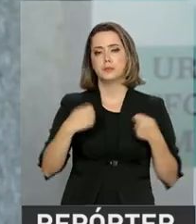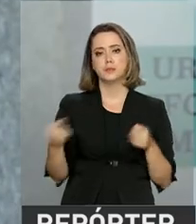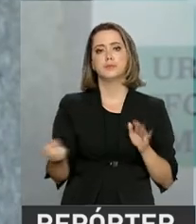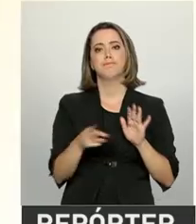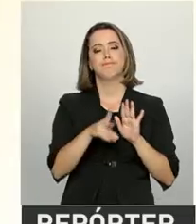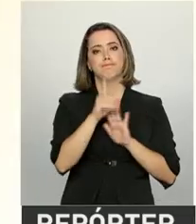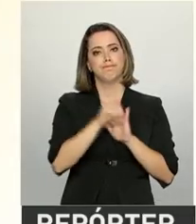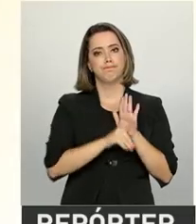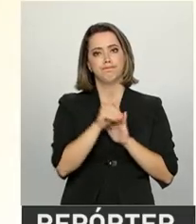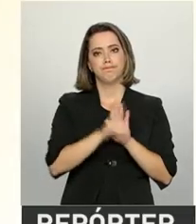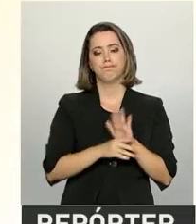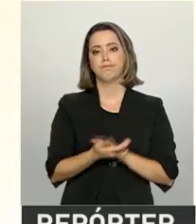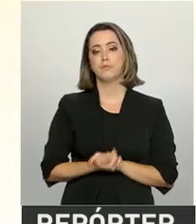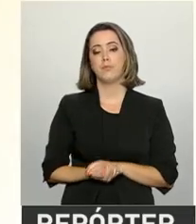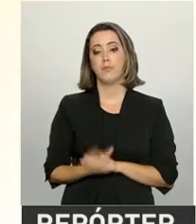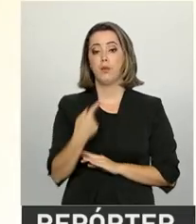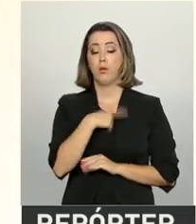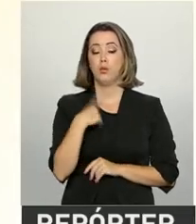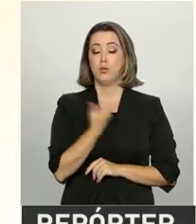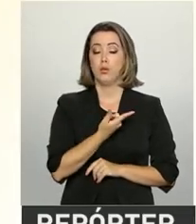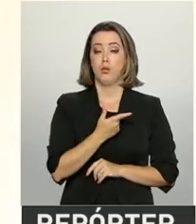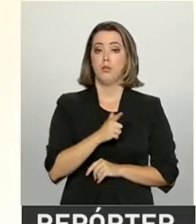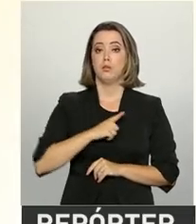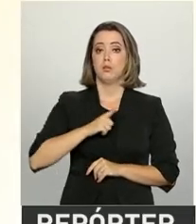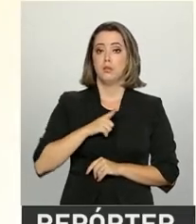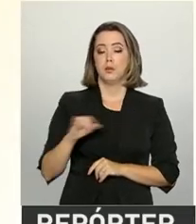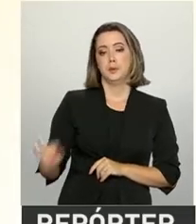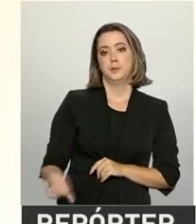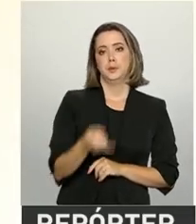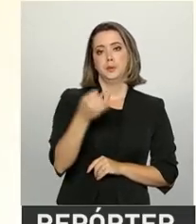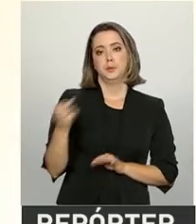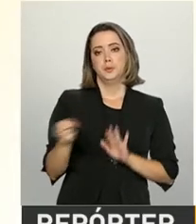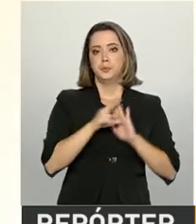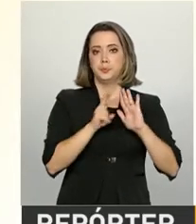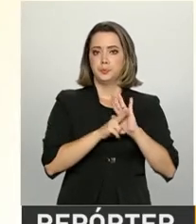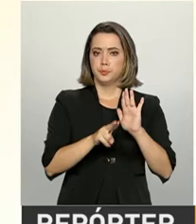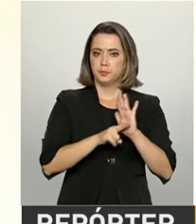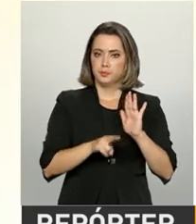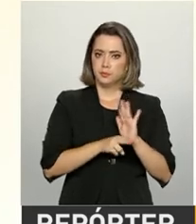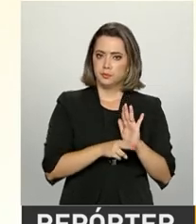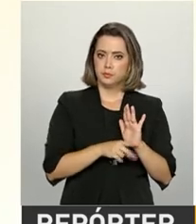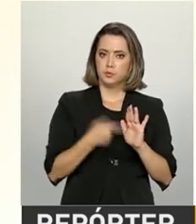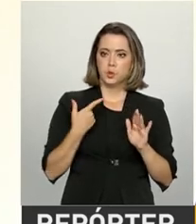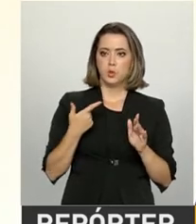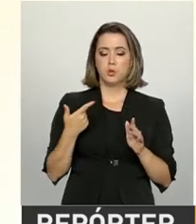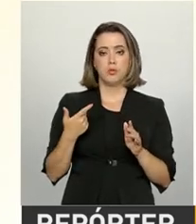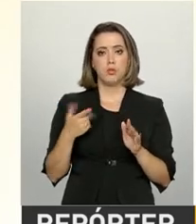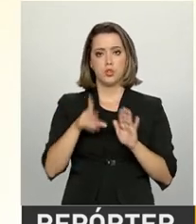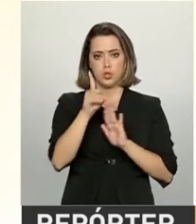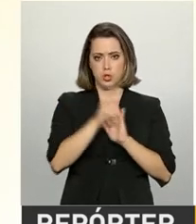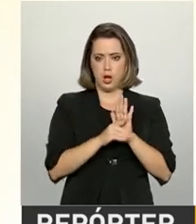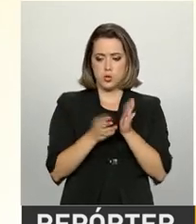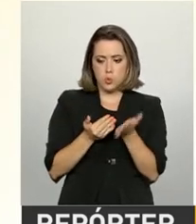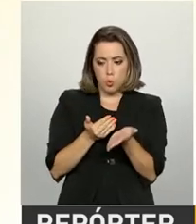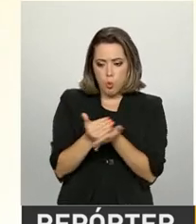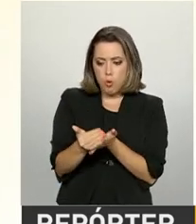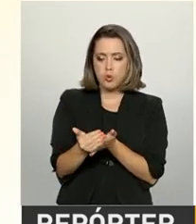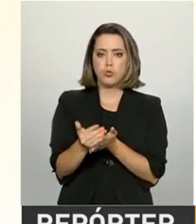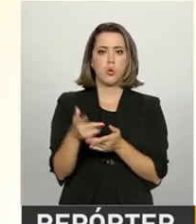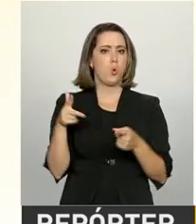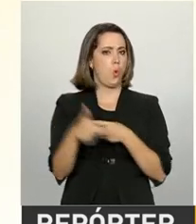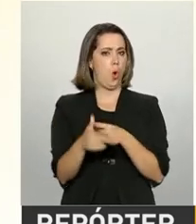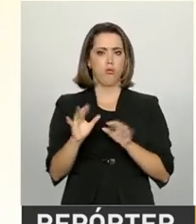direitos nós temos a oportunidade de fazer uma reforma sem cortar direitos sem